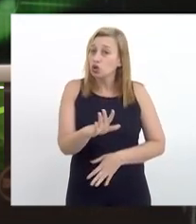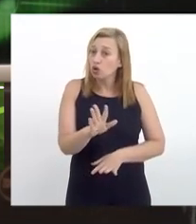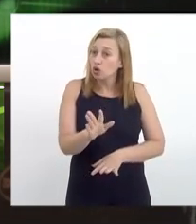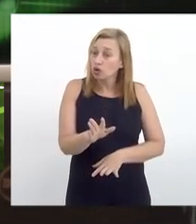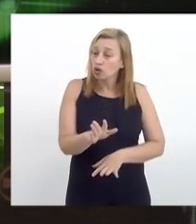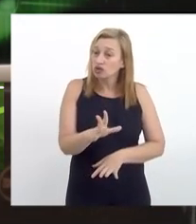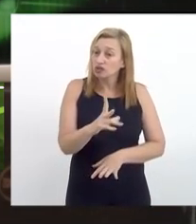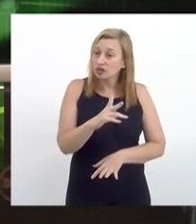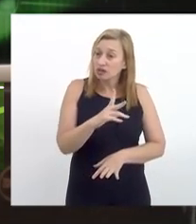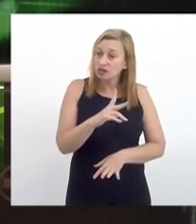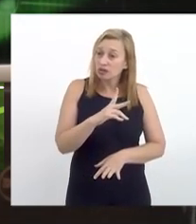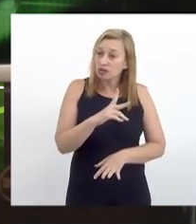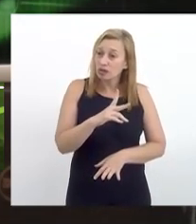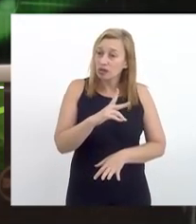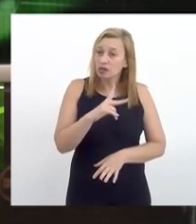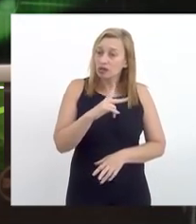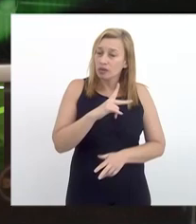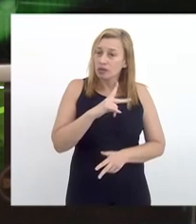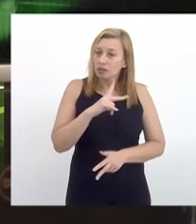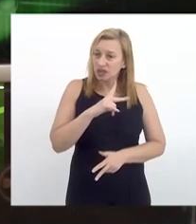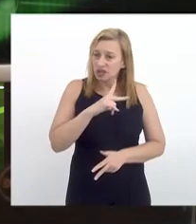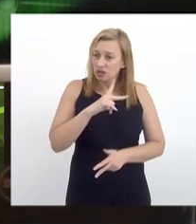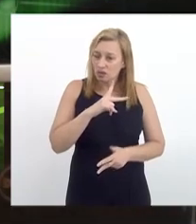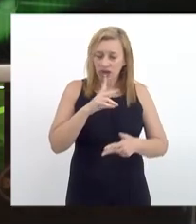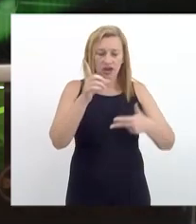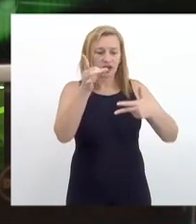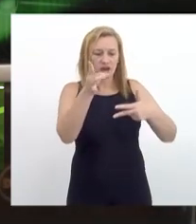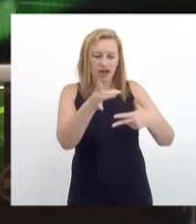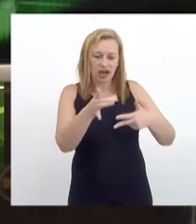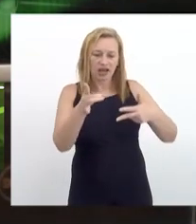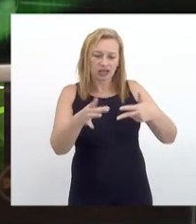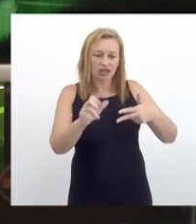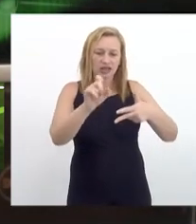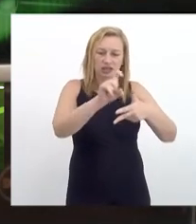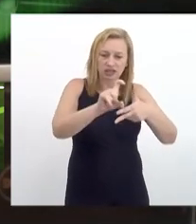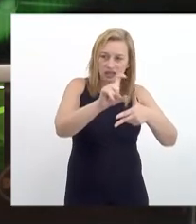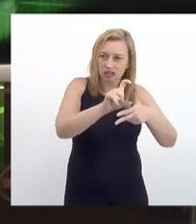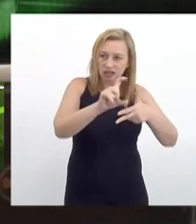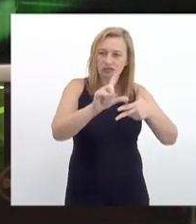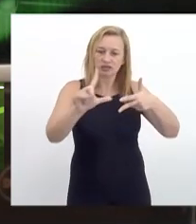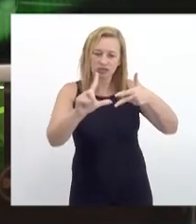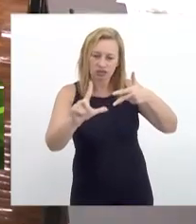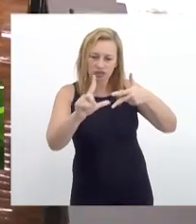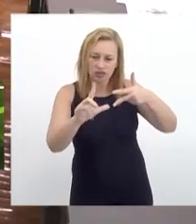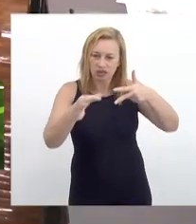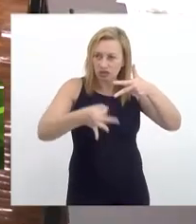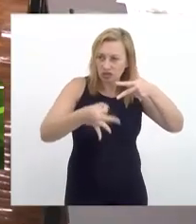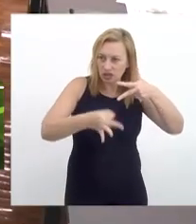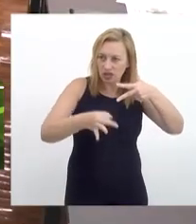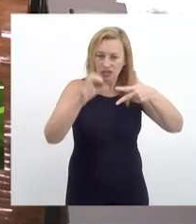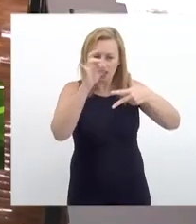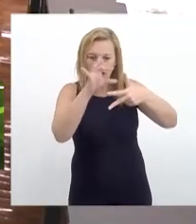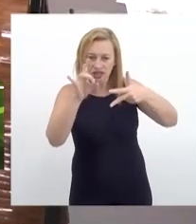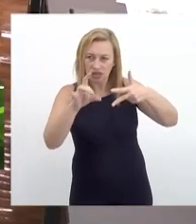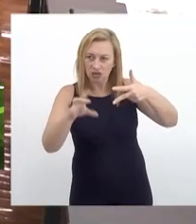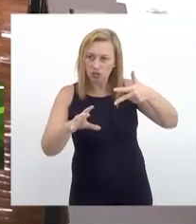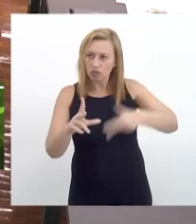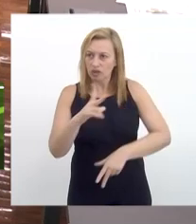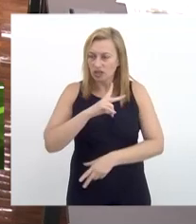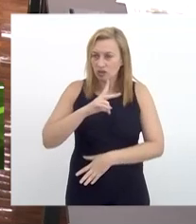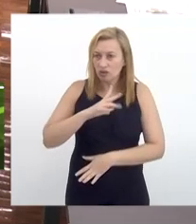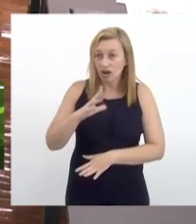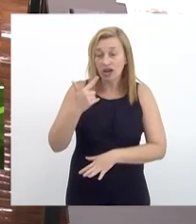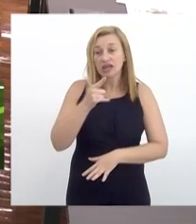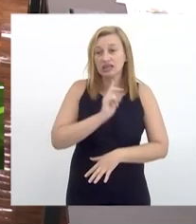individualizado de cada poder 100% aponta 21 entendeu então eu quero